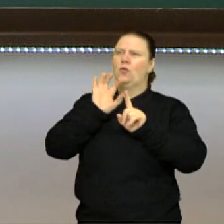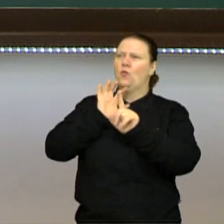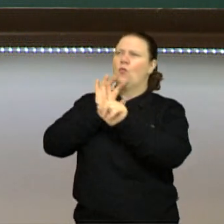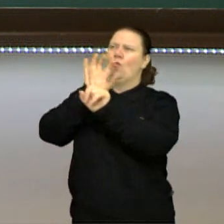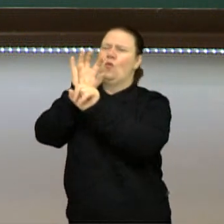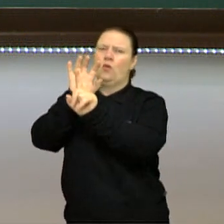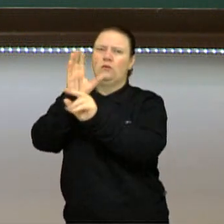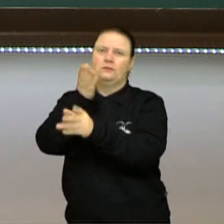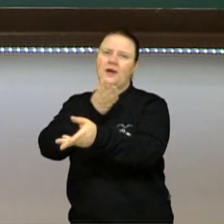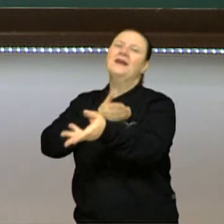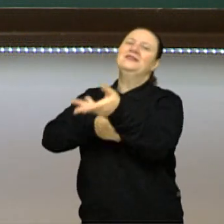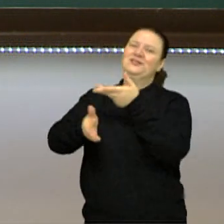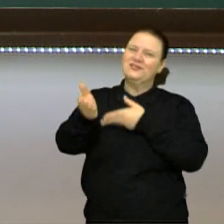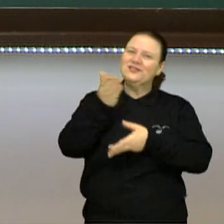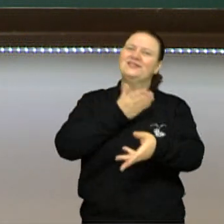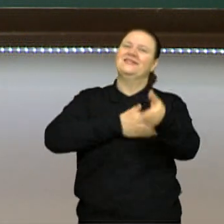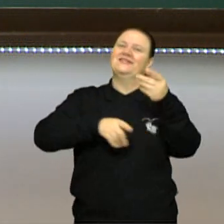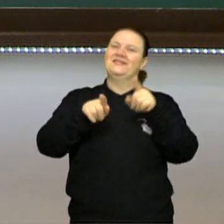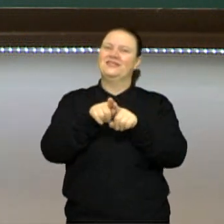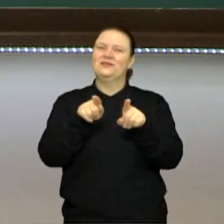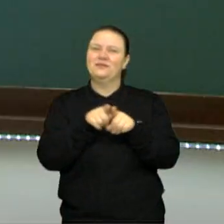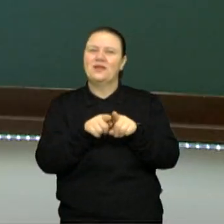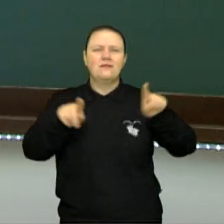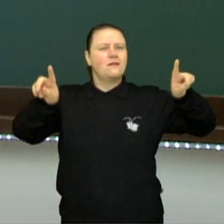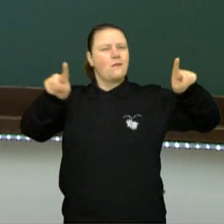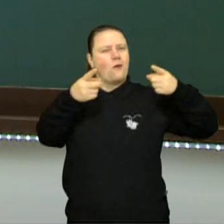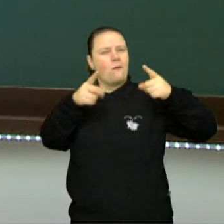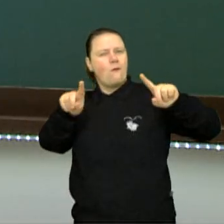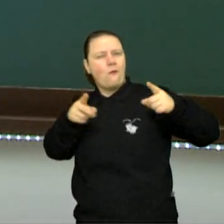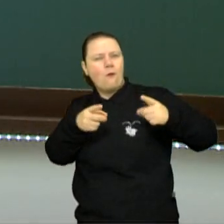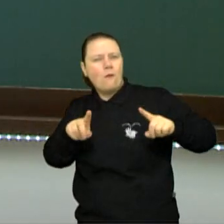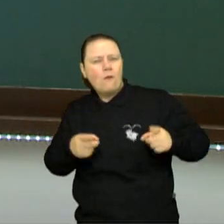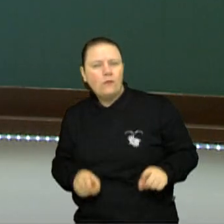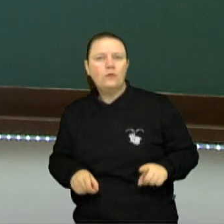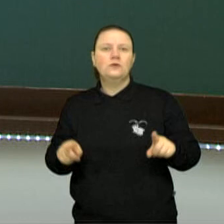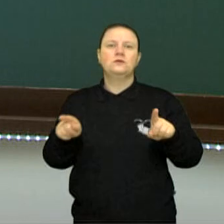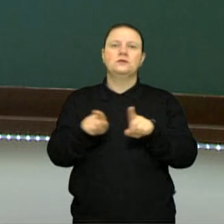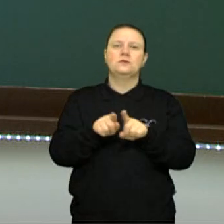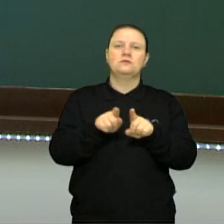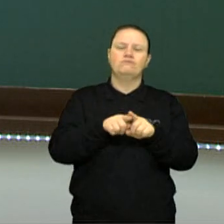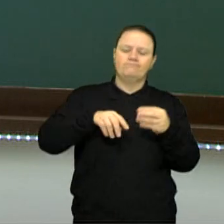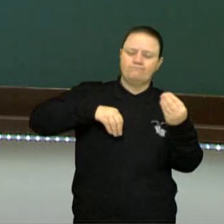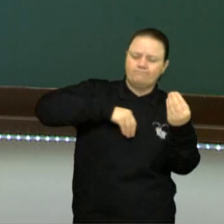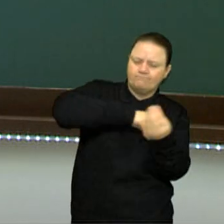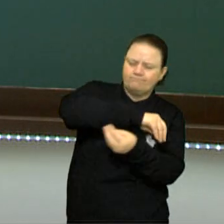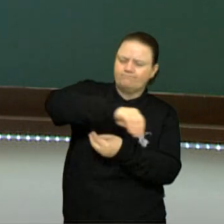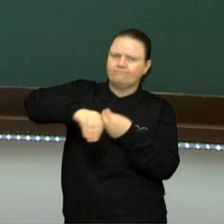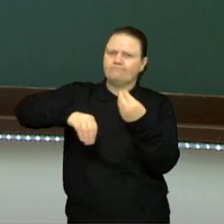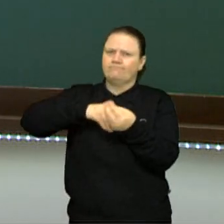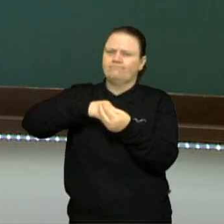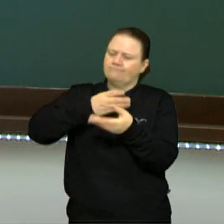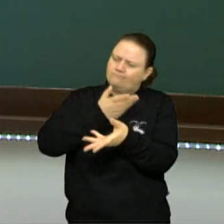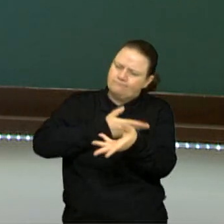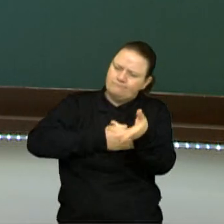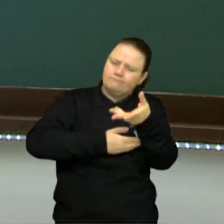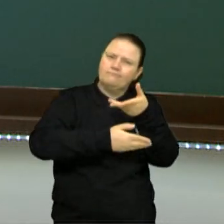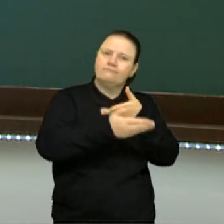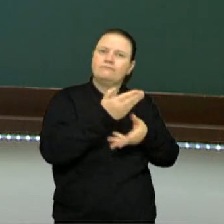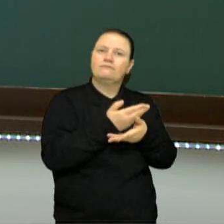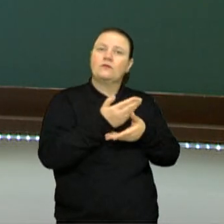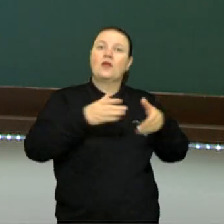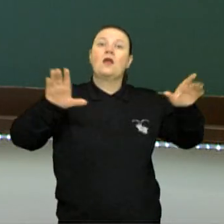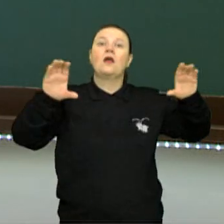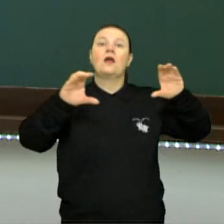nossa música, artesanato, né, pinturas, que foi misturando, né, a canção Mimo Amor, né,